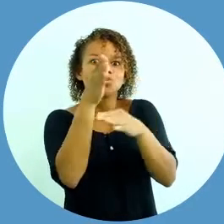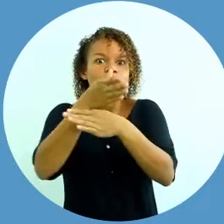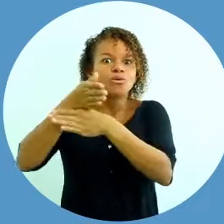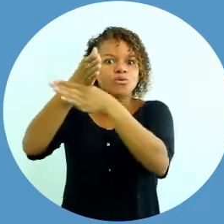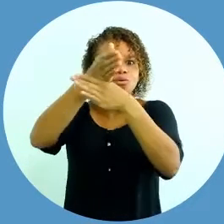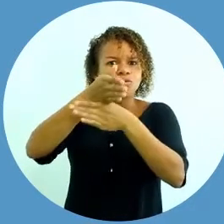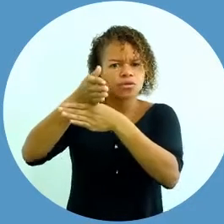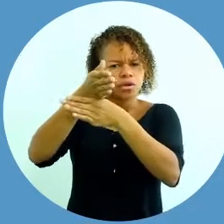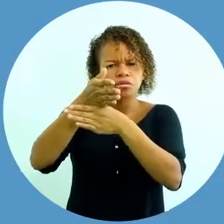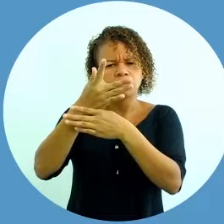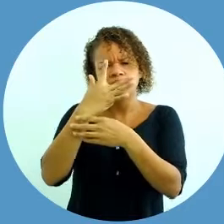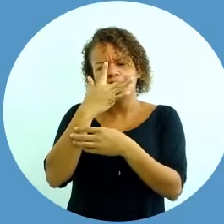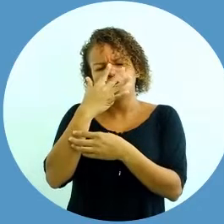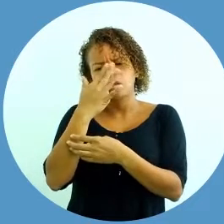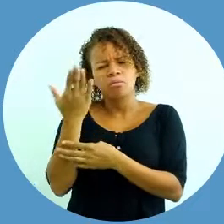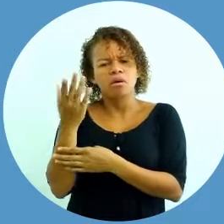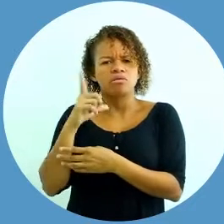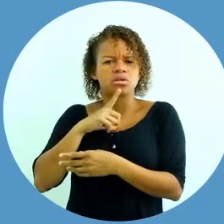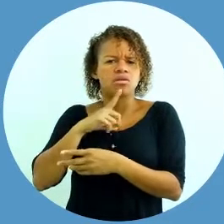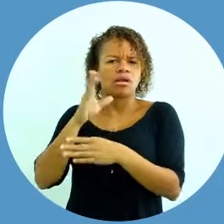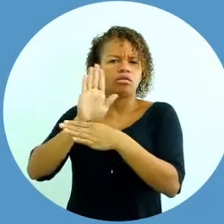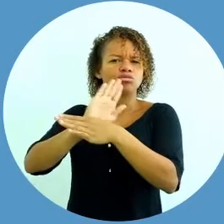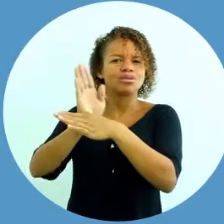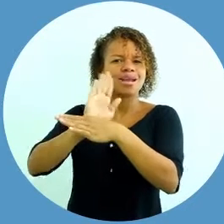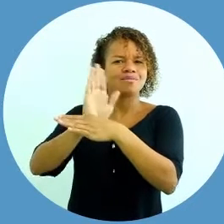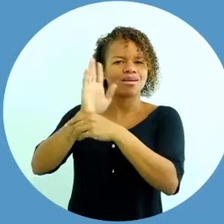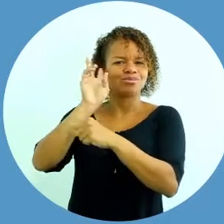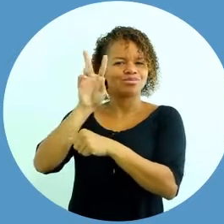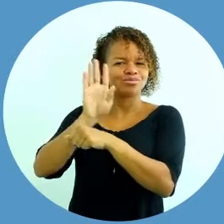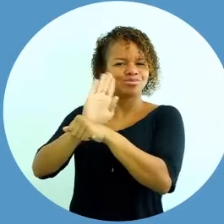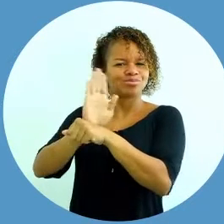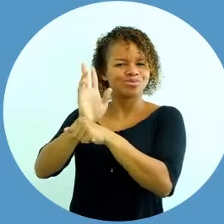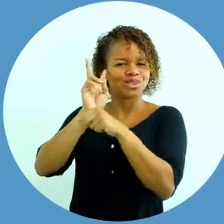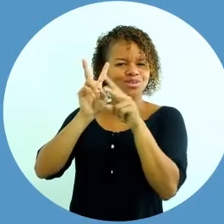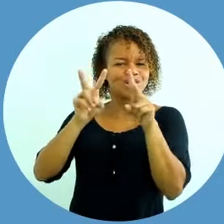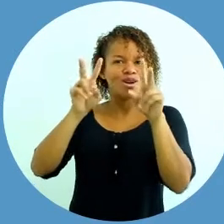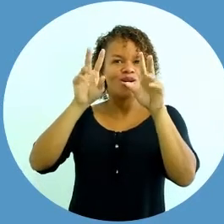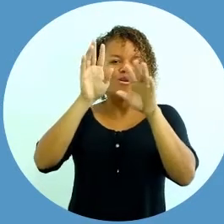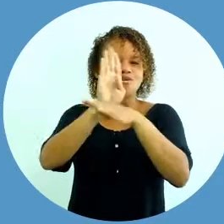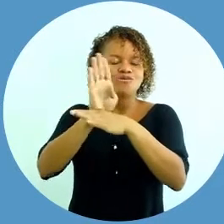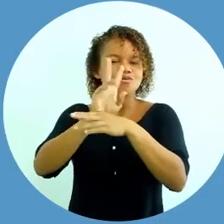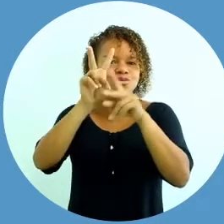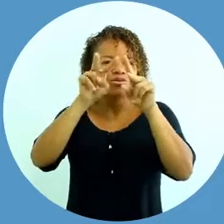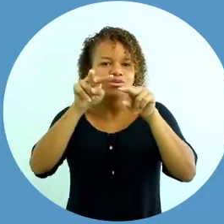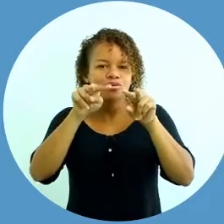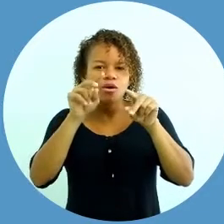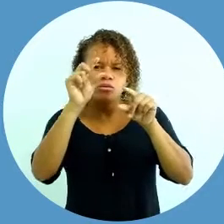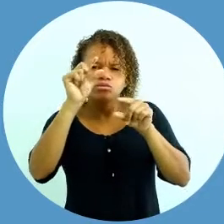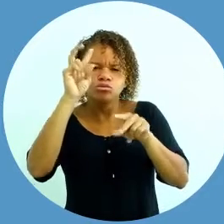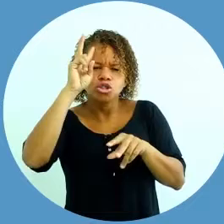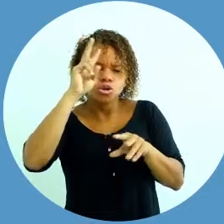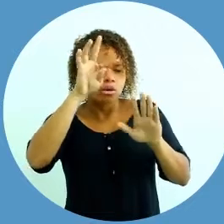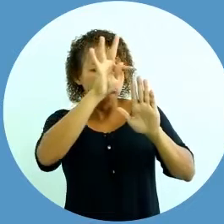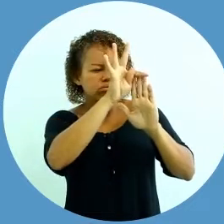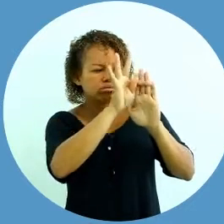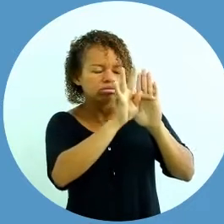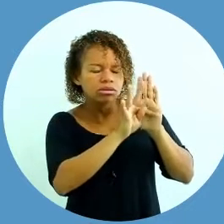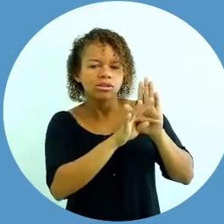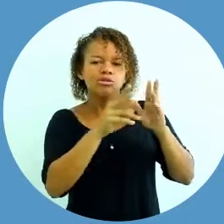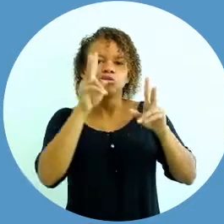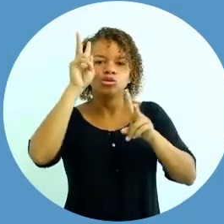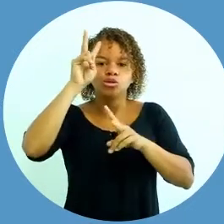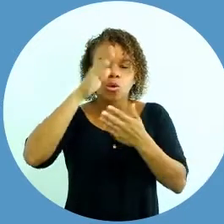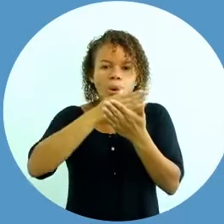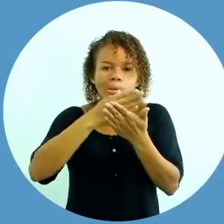do vídeo. Isso é muito comum nos trailers que nós vemos no cinema. Eles trazem um pouco do enredo,